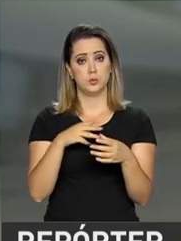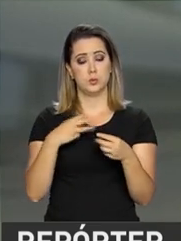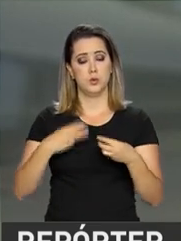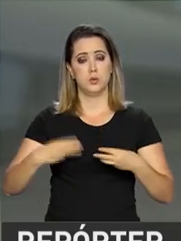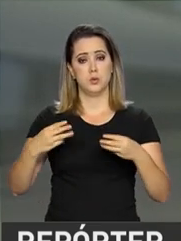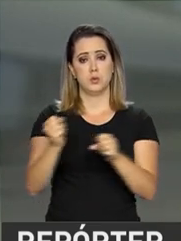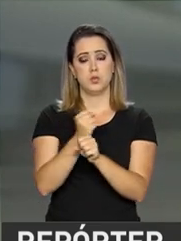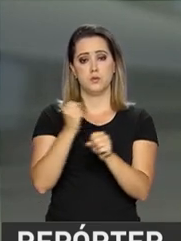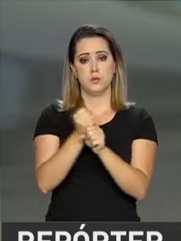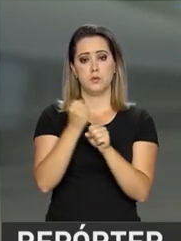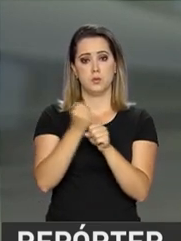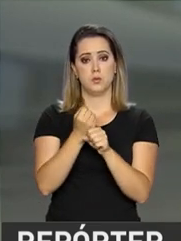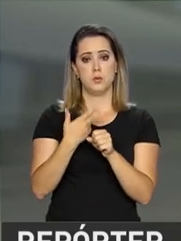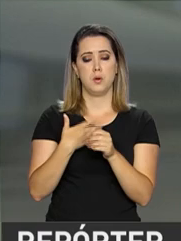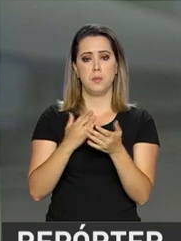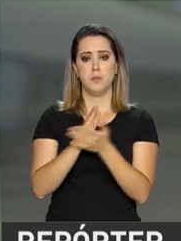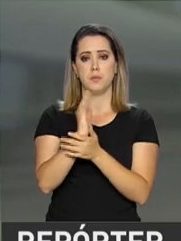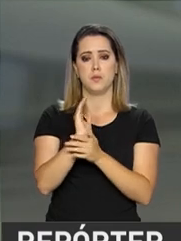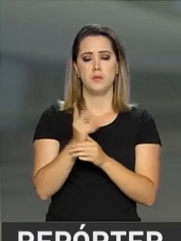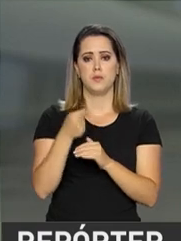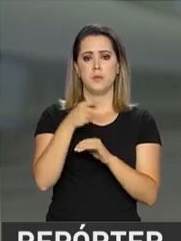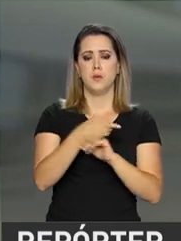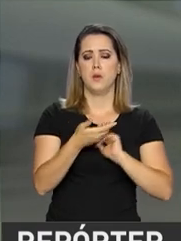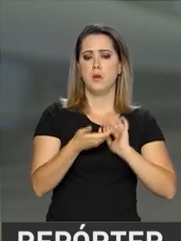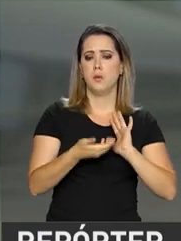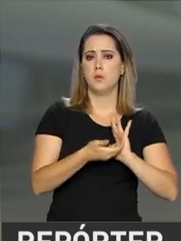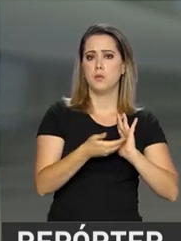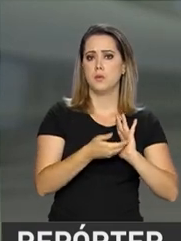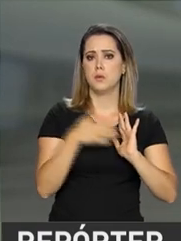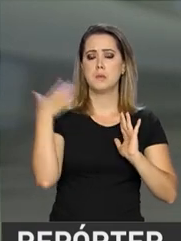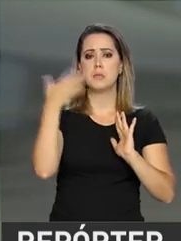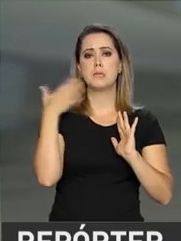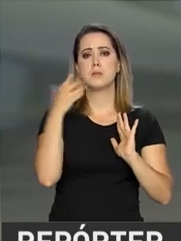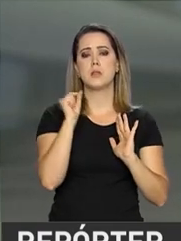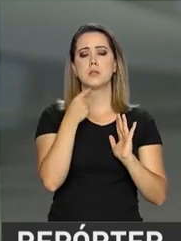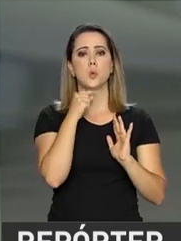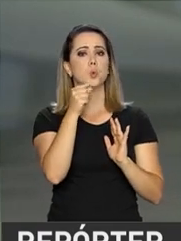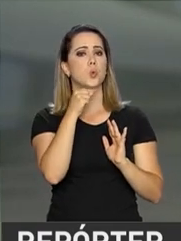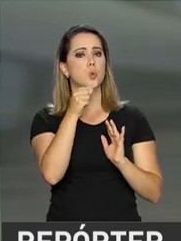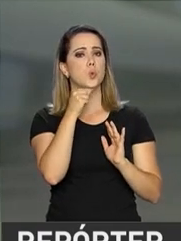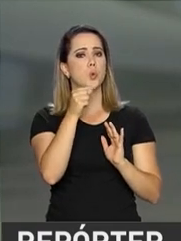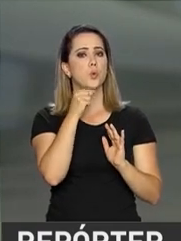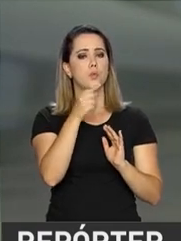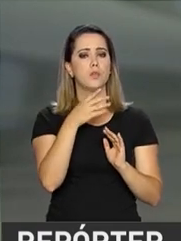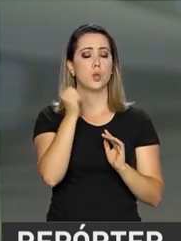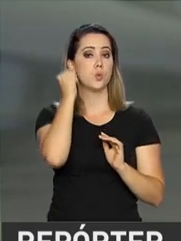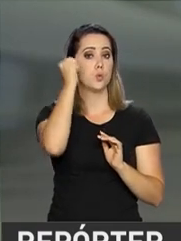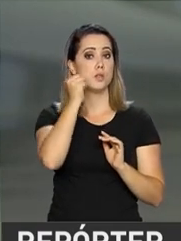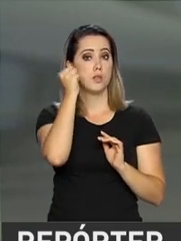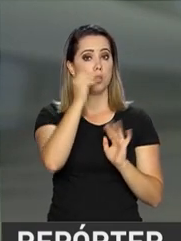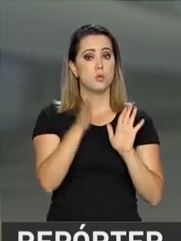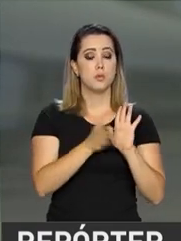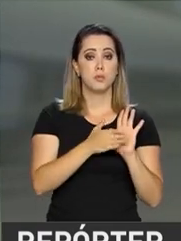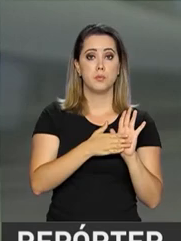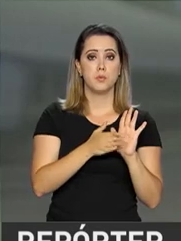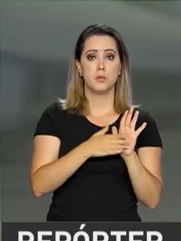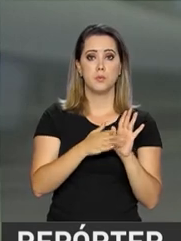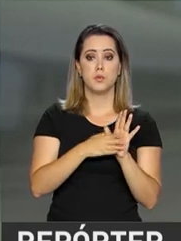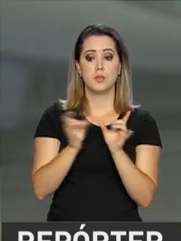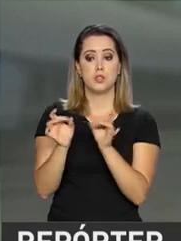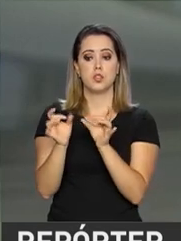minas e energia fernando coelho filho para esclarecer dúvidas dos senadores sobre a proposta de privatização